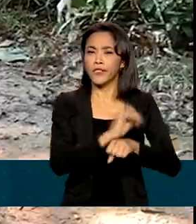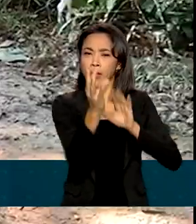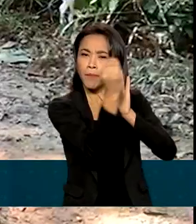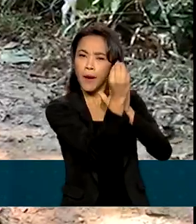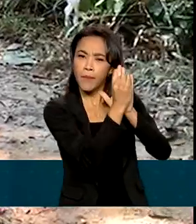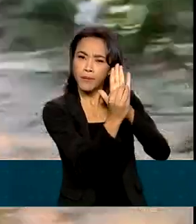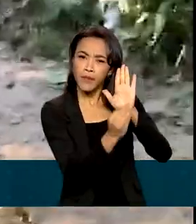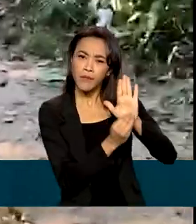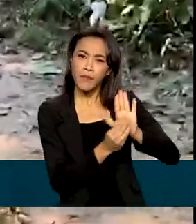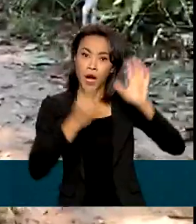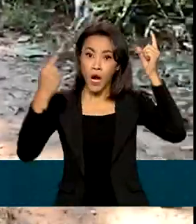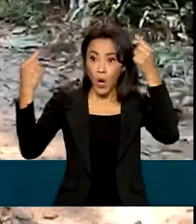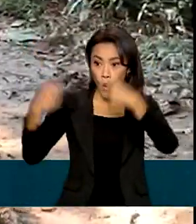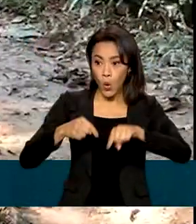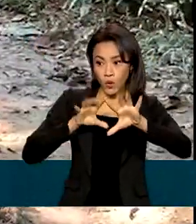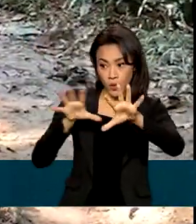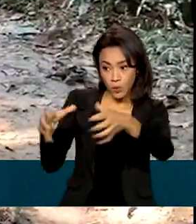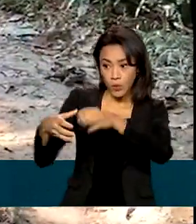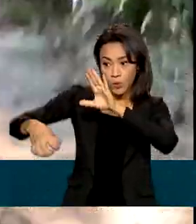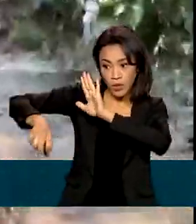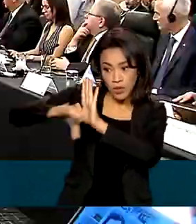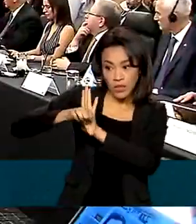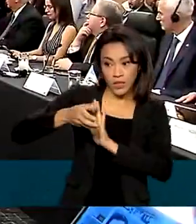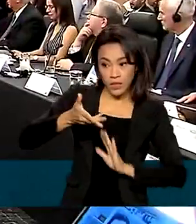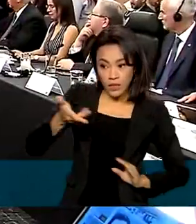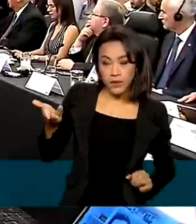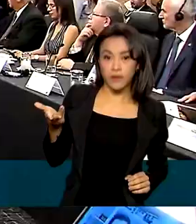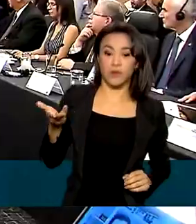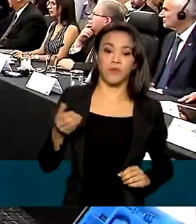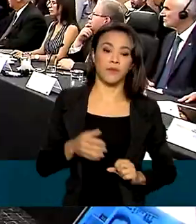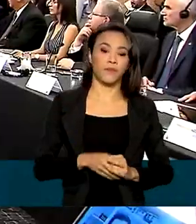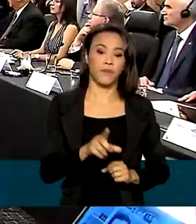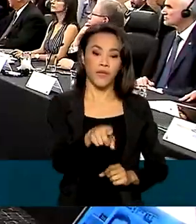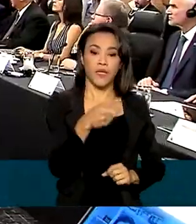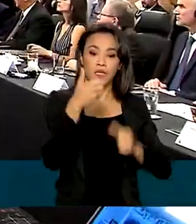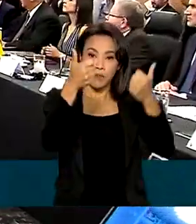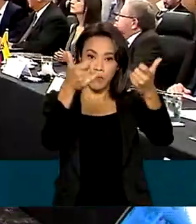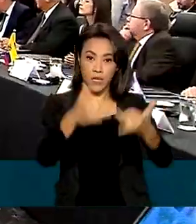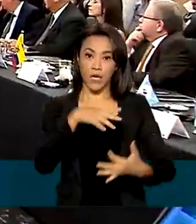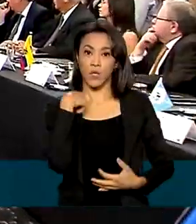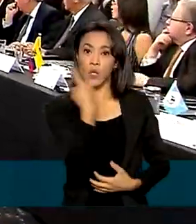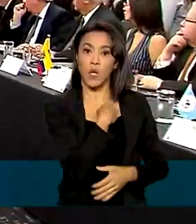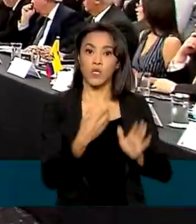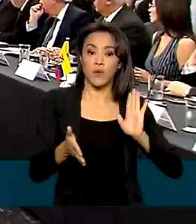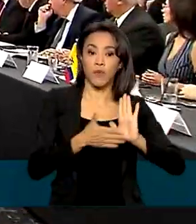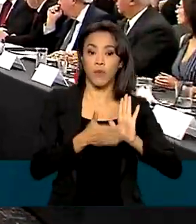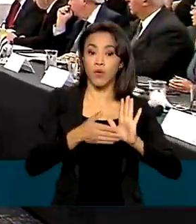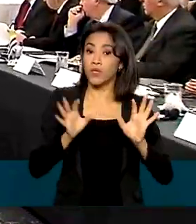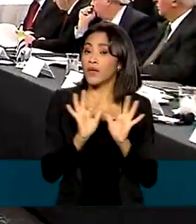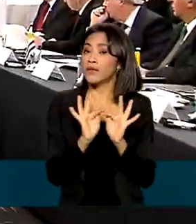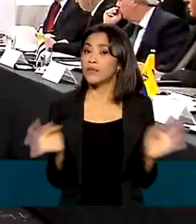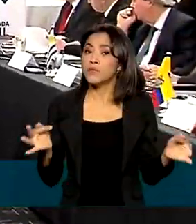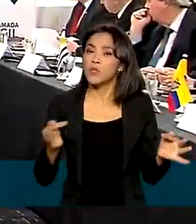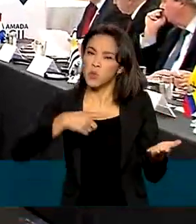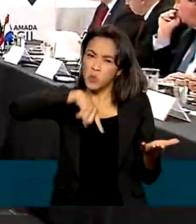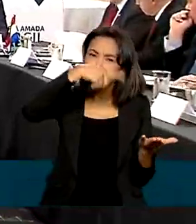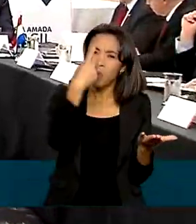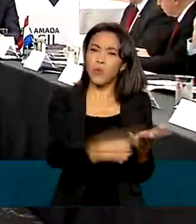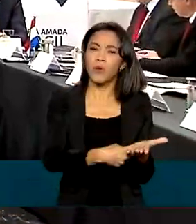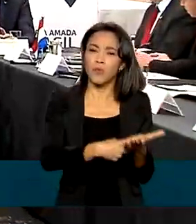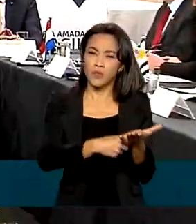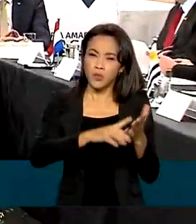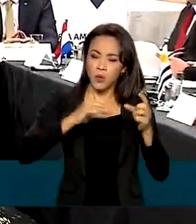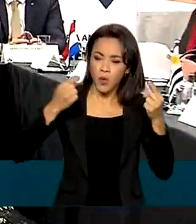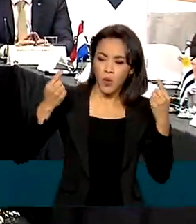às organizações criminosas que atuam no continente uma proposta é simples uma aliança contra a criminalidade de